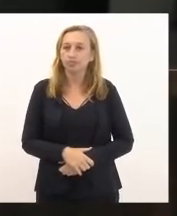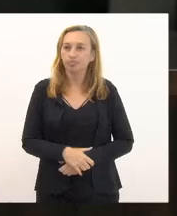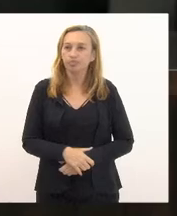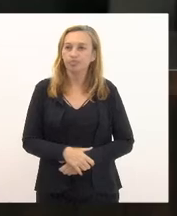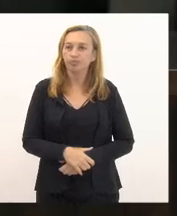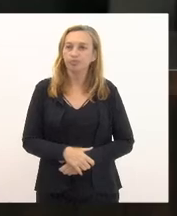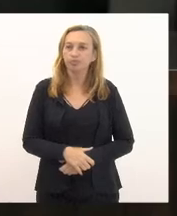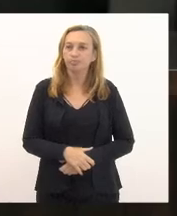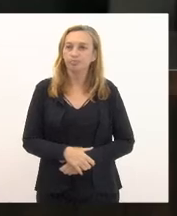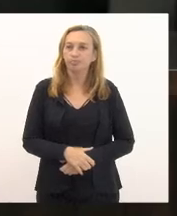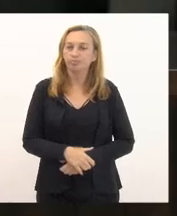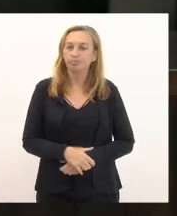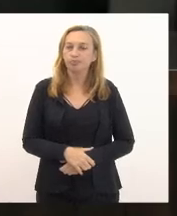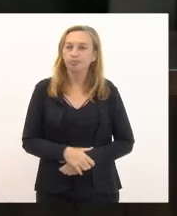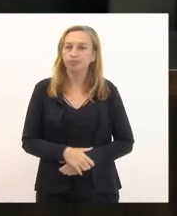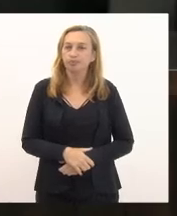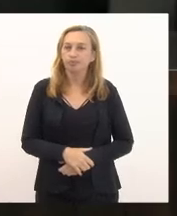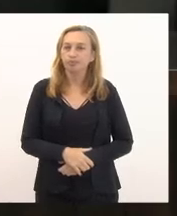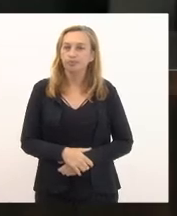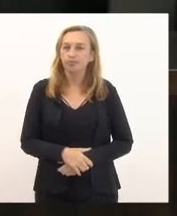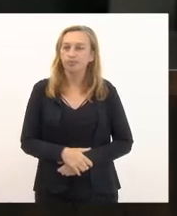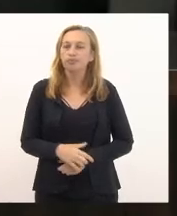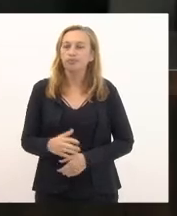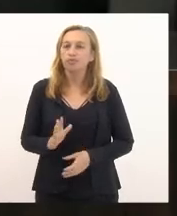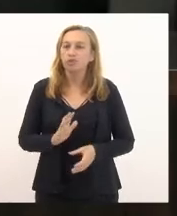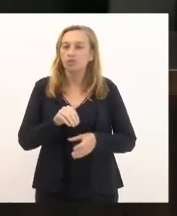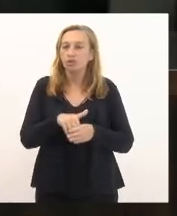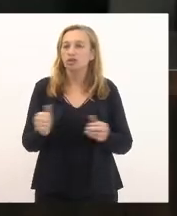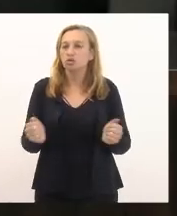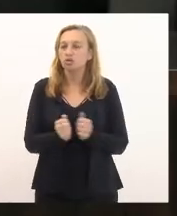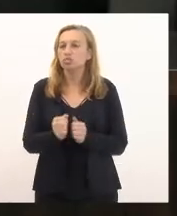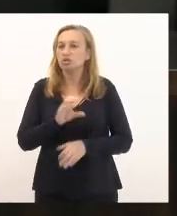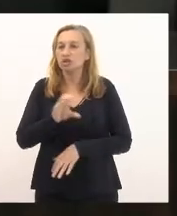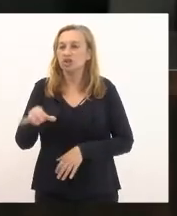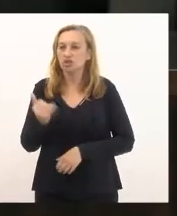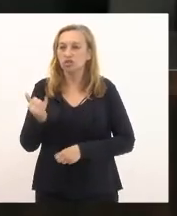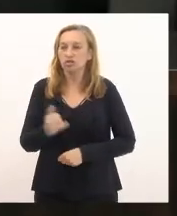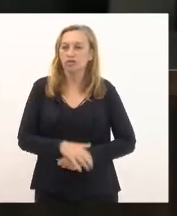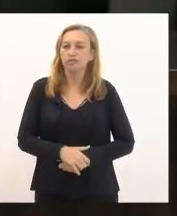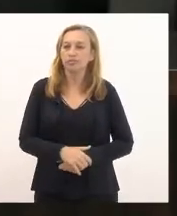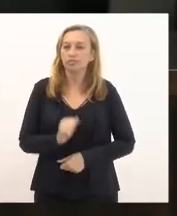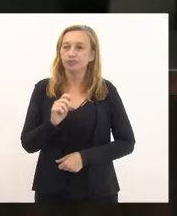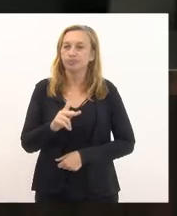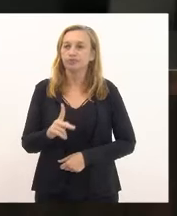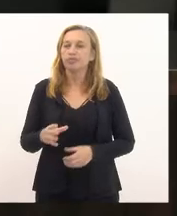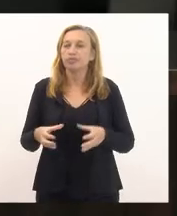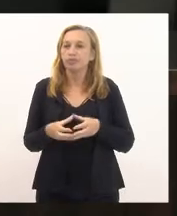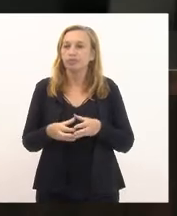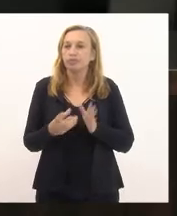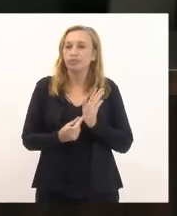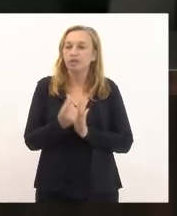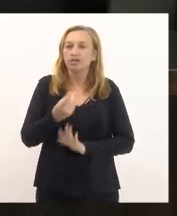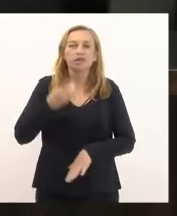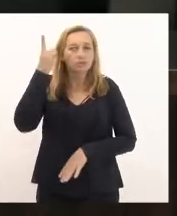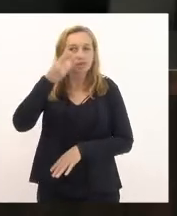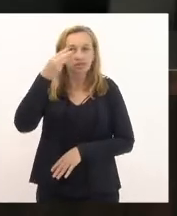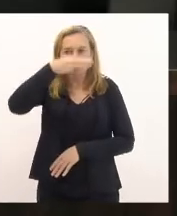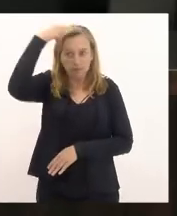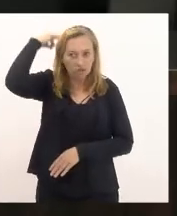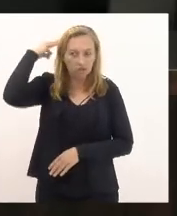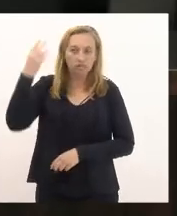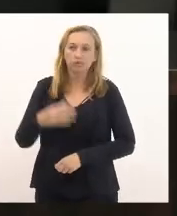É parecer. Vou votar com a CCJ, com o relatório okay. Da CCJ. Pela comissão de orçamento, deputado Márcio